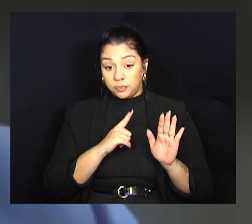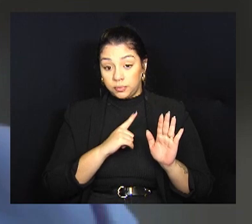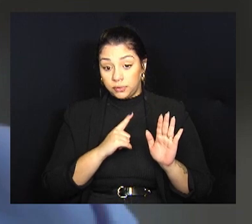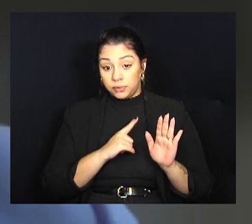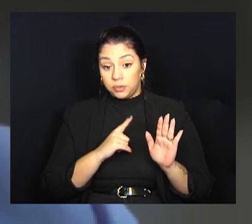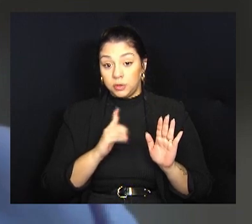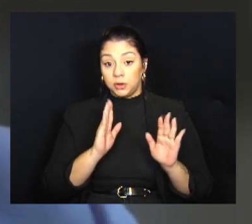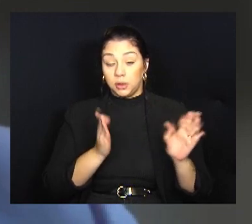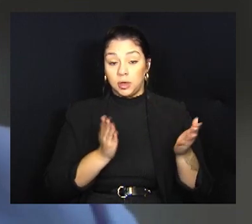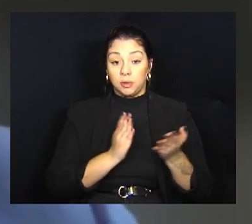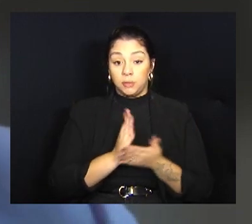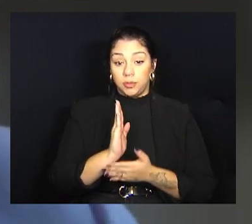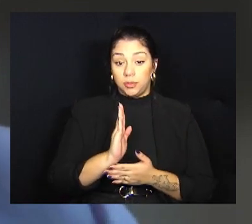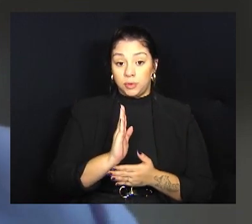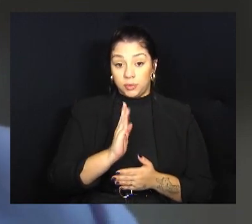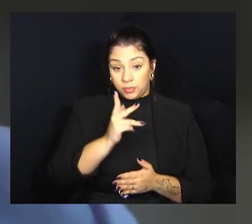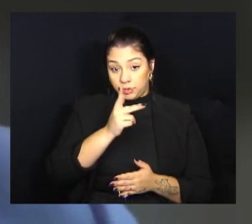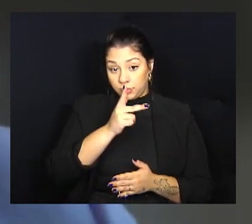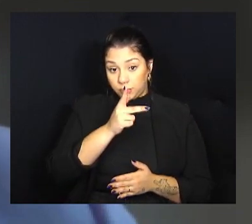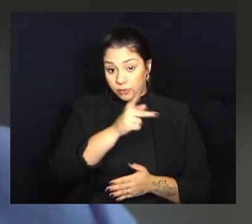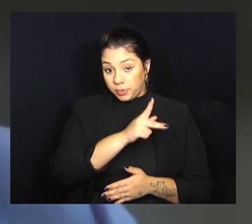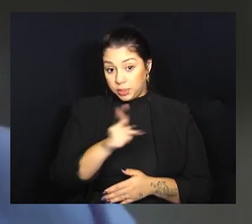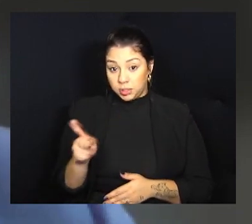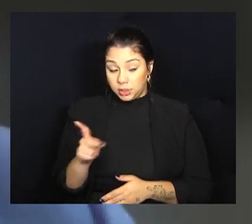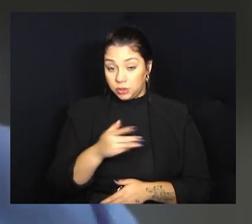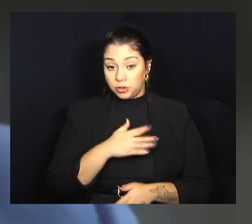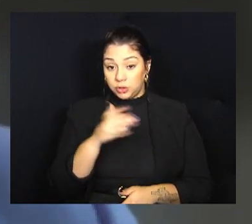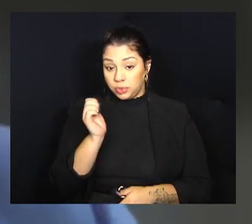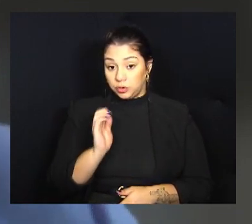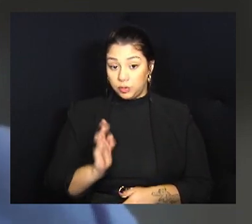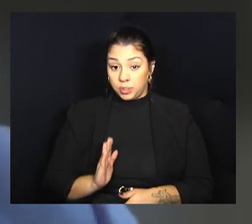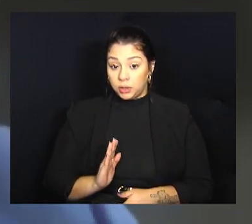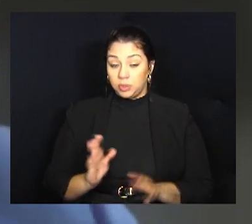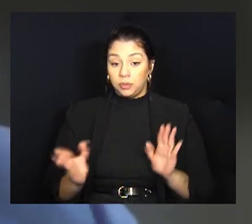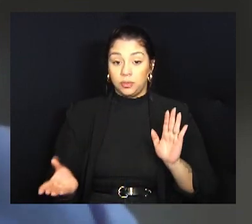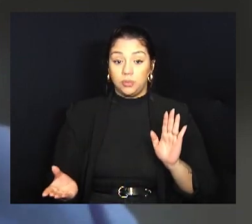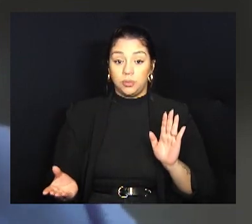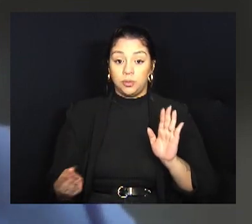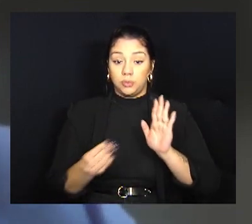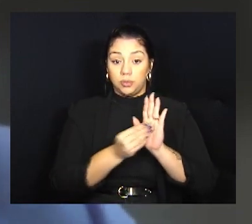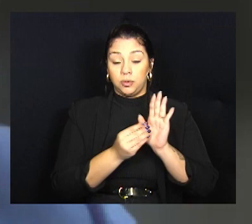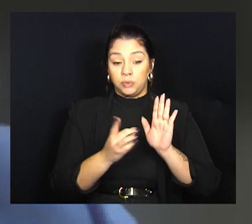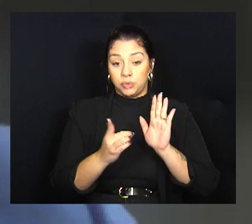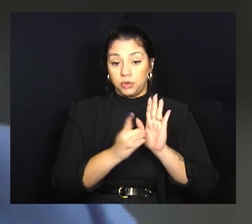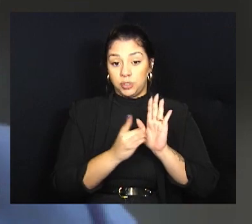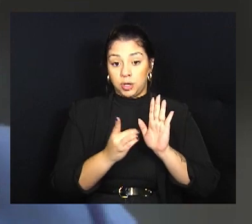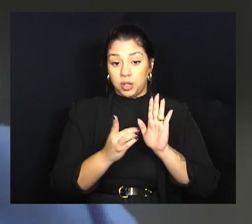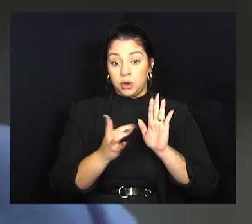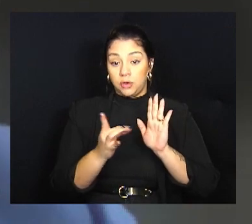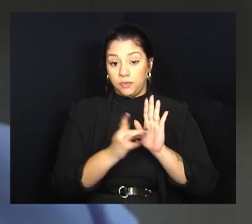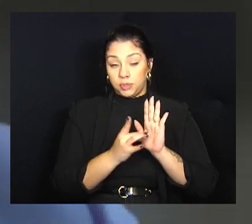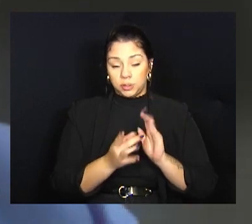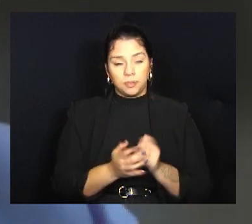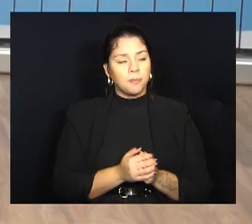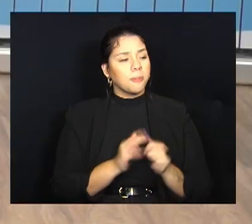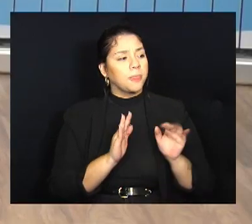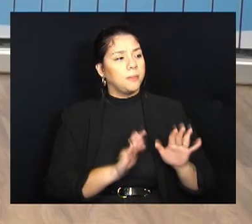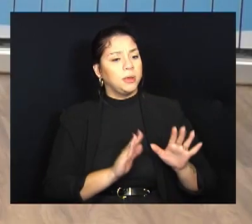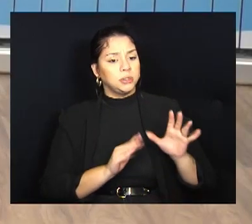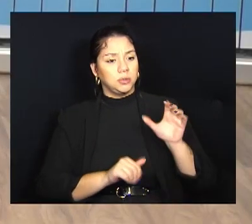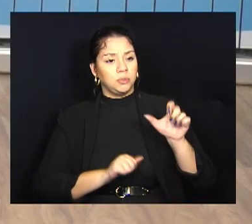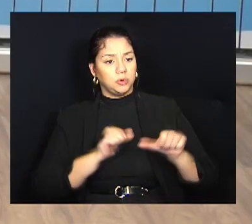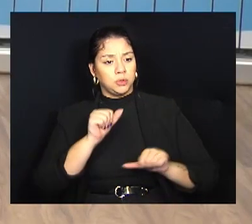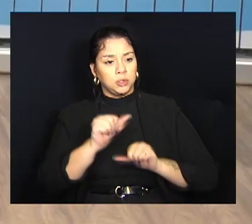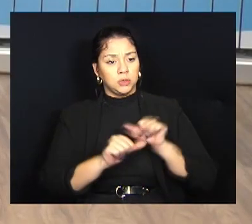sanção do presidente da República e a publicação do texto no Diário Oficial, já passa a vigência. Mas essa transição, eu vi